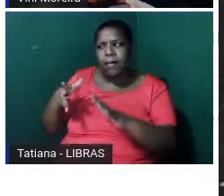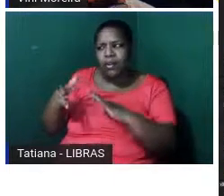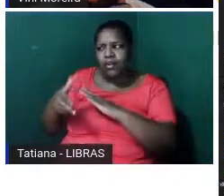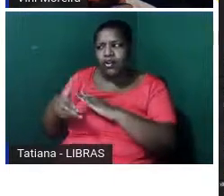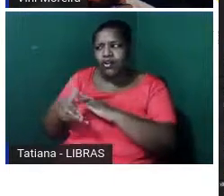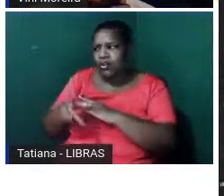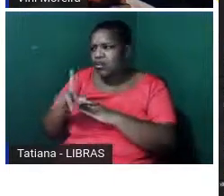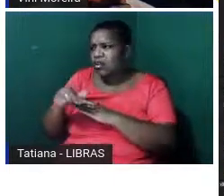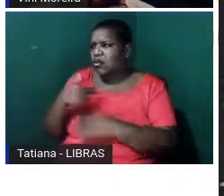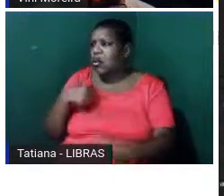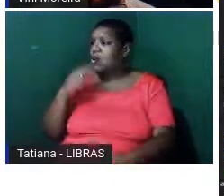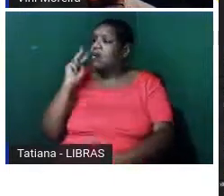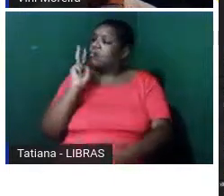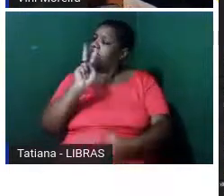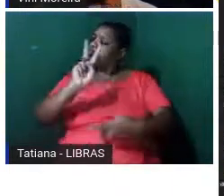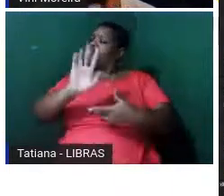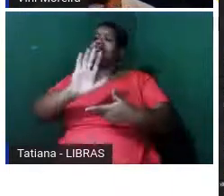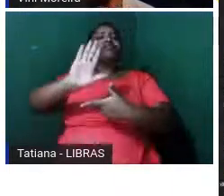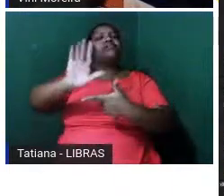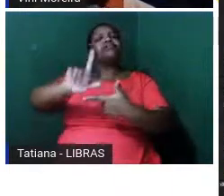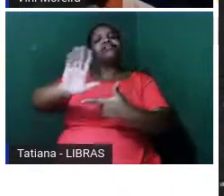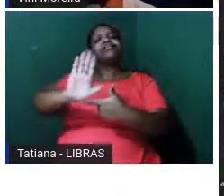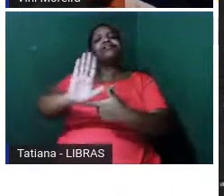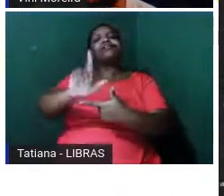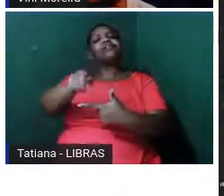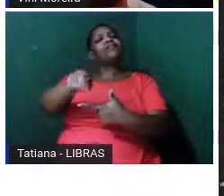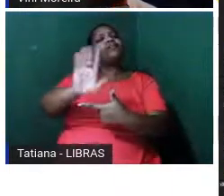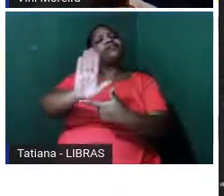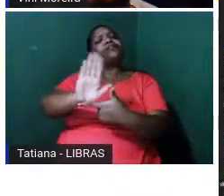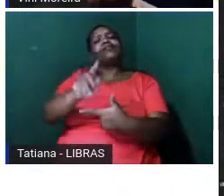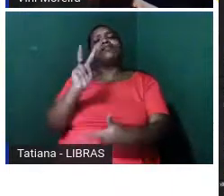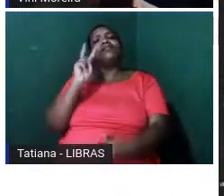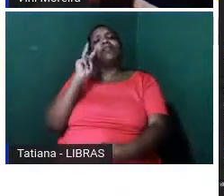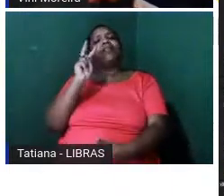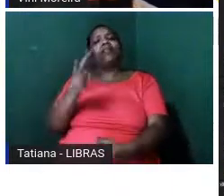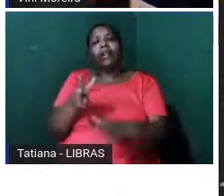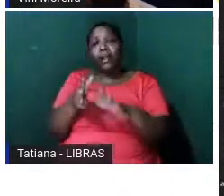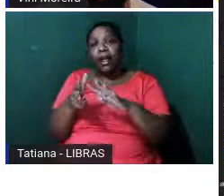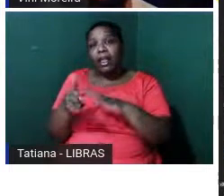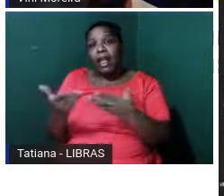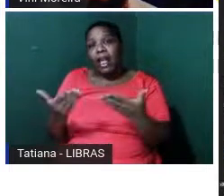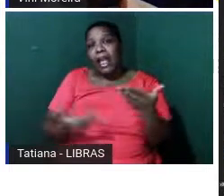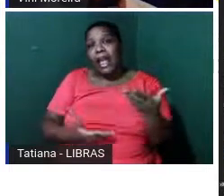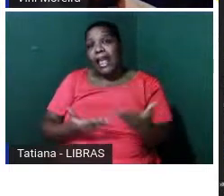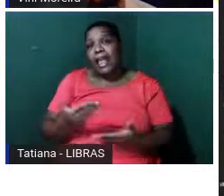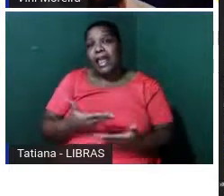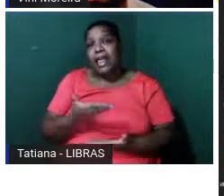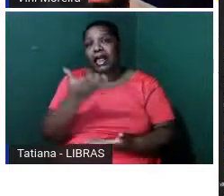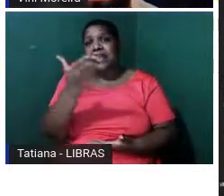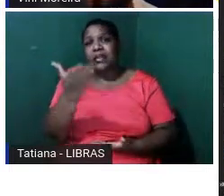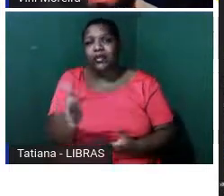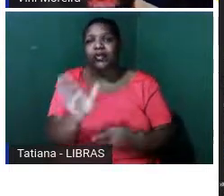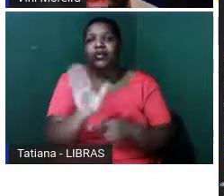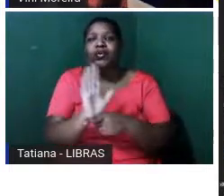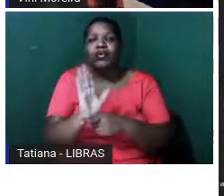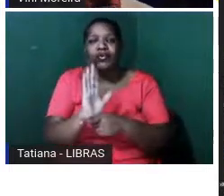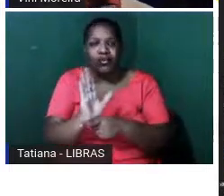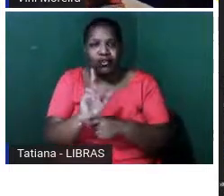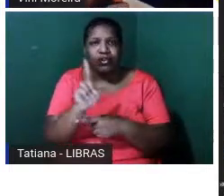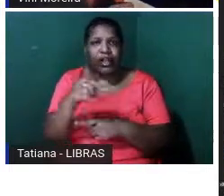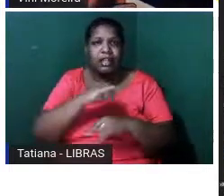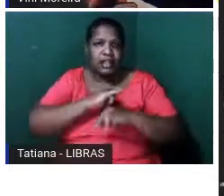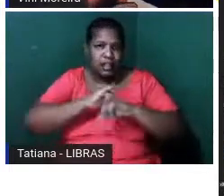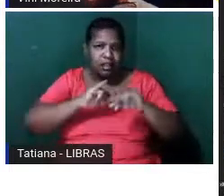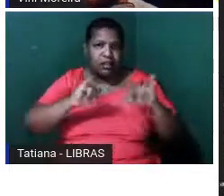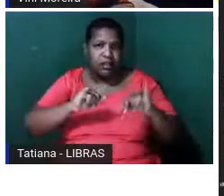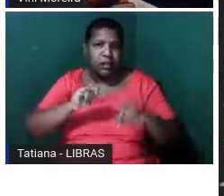ela só quer ver a pessoa e vai aí de São Pa a serviço desse vídeo aí de São estava a serviço dessa